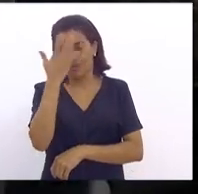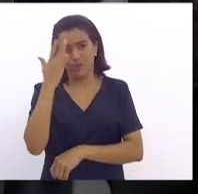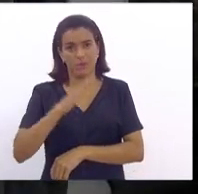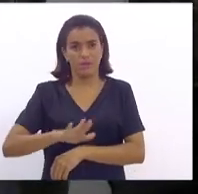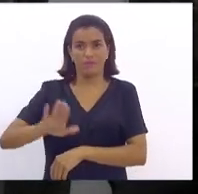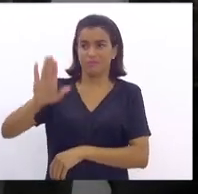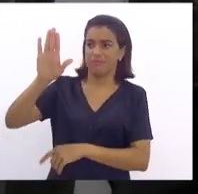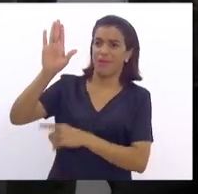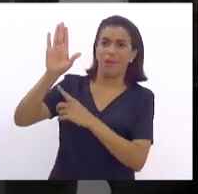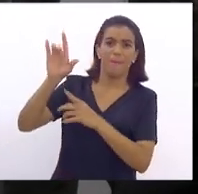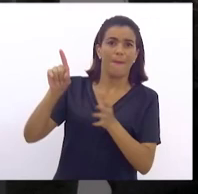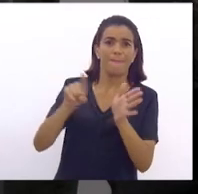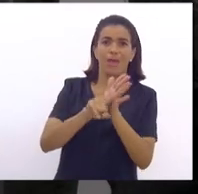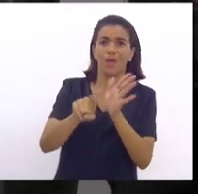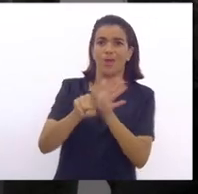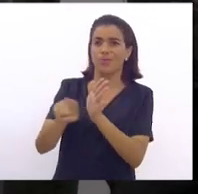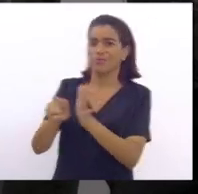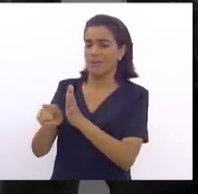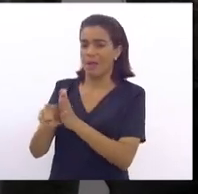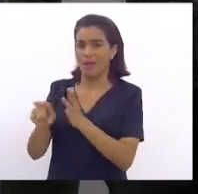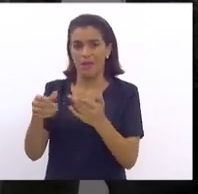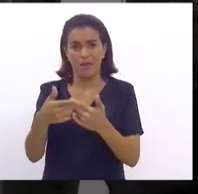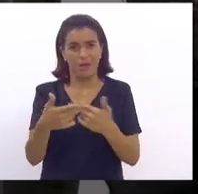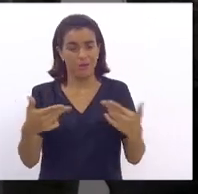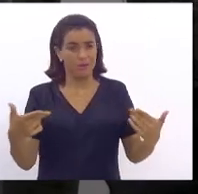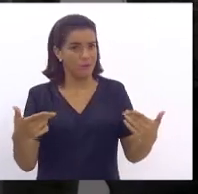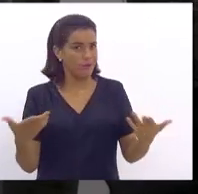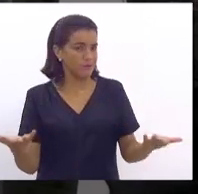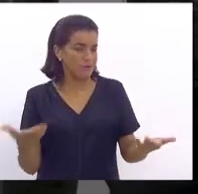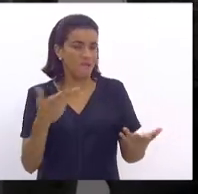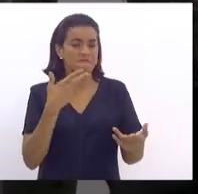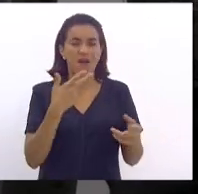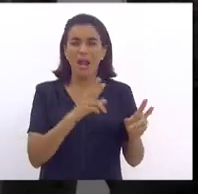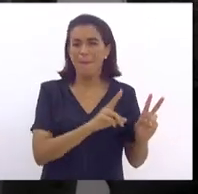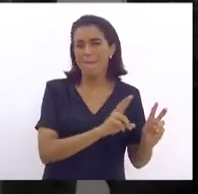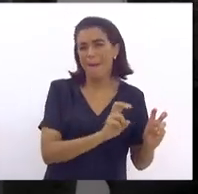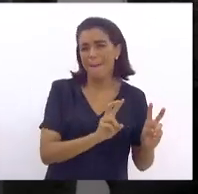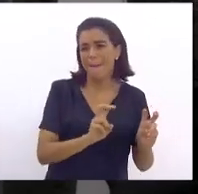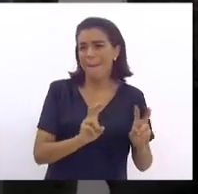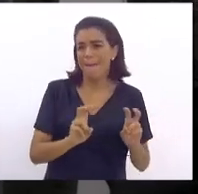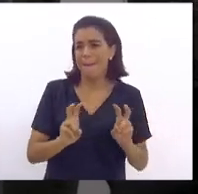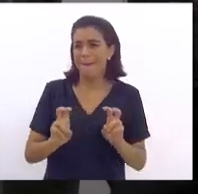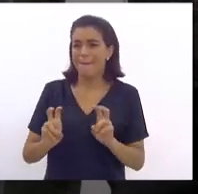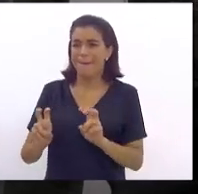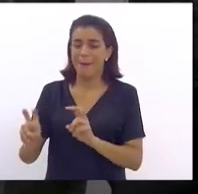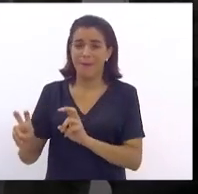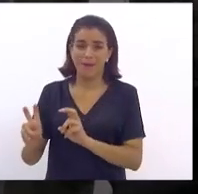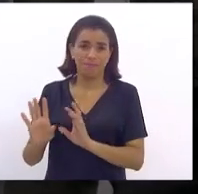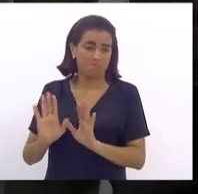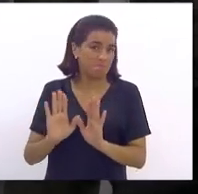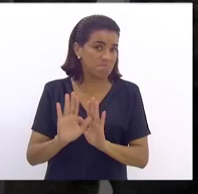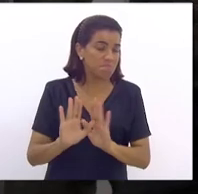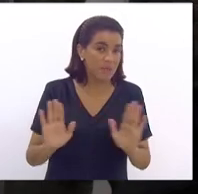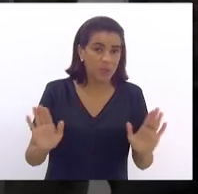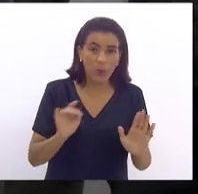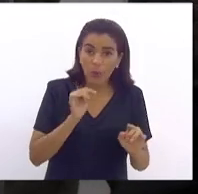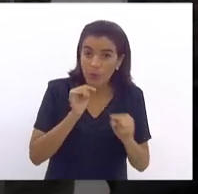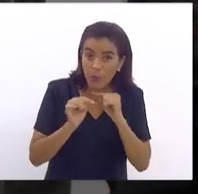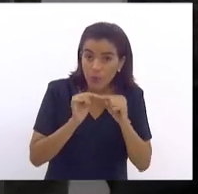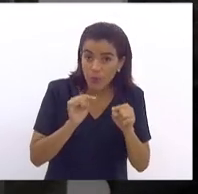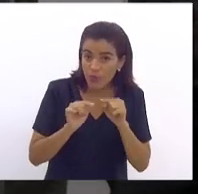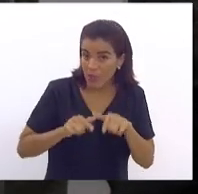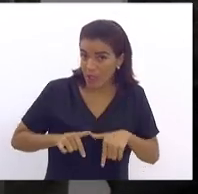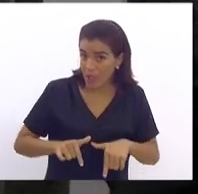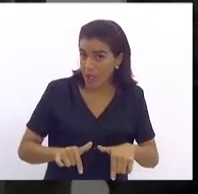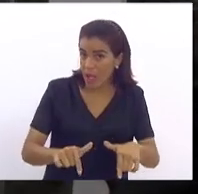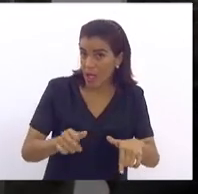mão para questionar em algum momento alguma coisa. Então, ela fala de outros temas ela, também, fala claro, da própria eleição. Claro, mas eu não tenho dúvida de que ela está